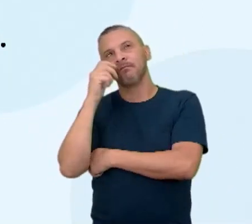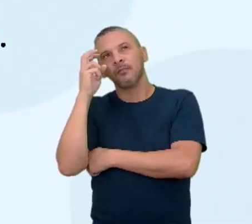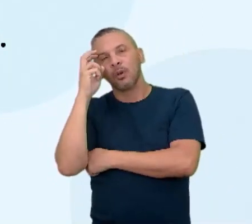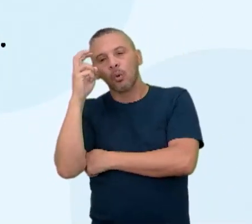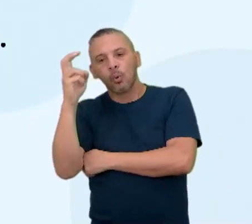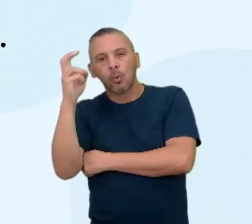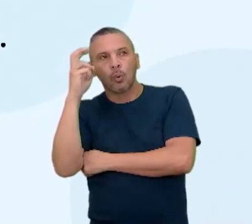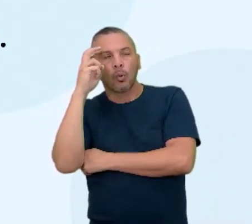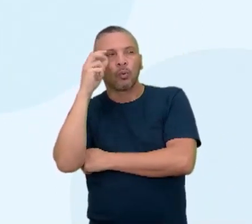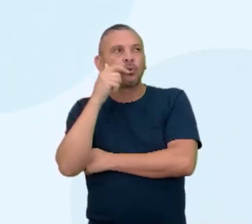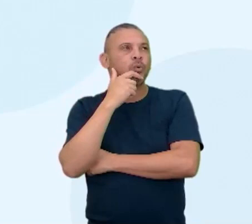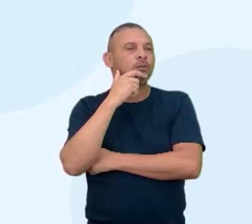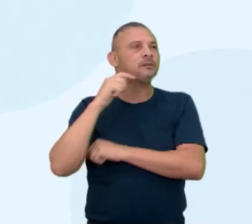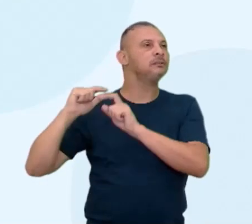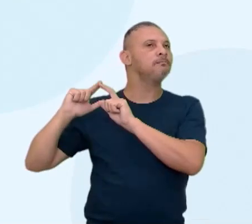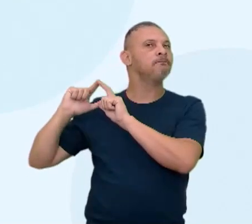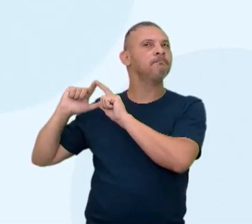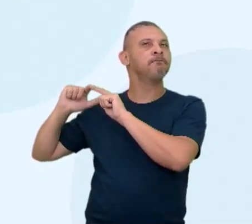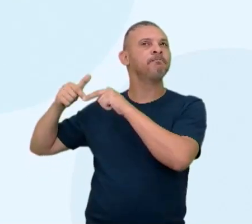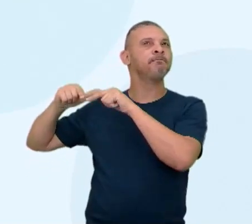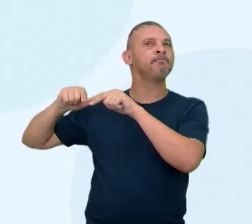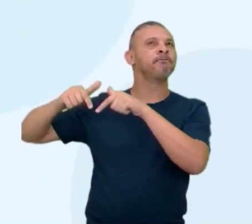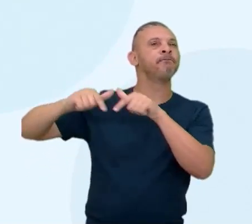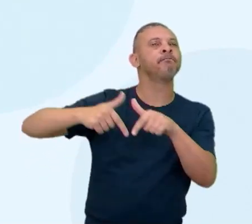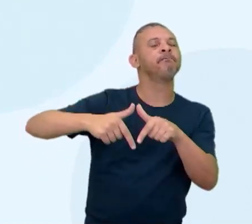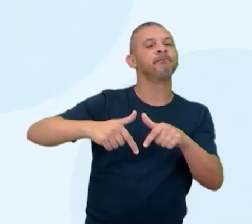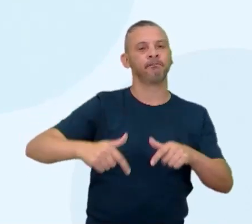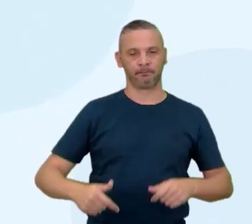socioculturais das tradições.